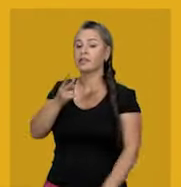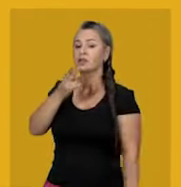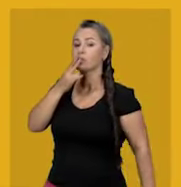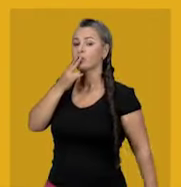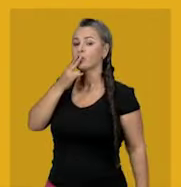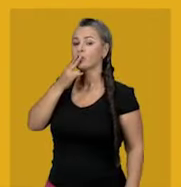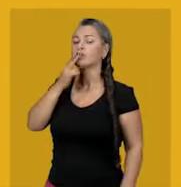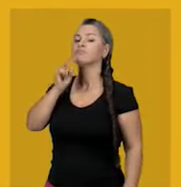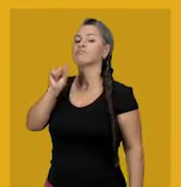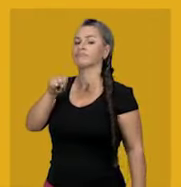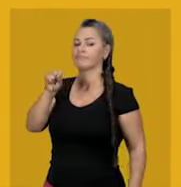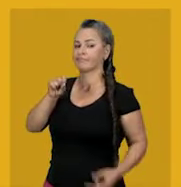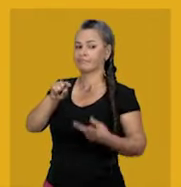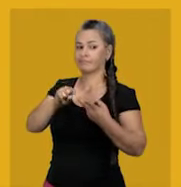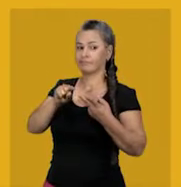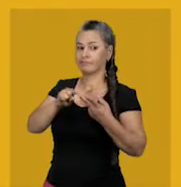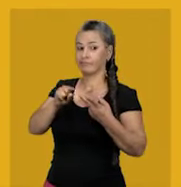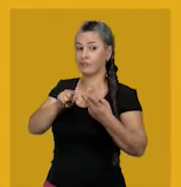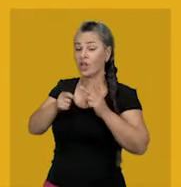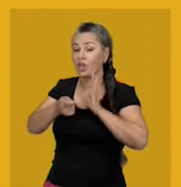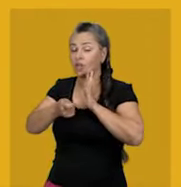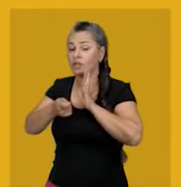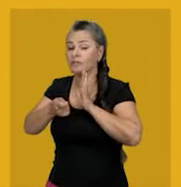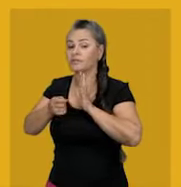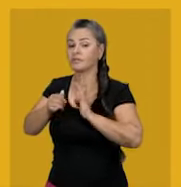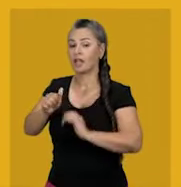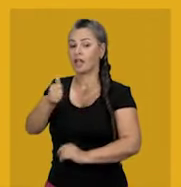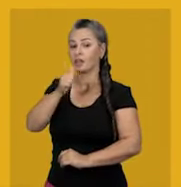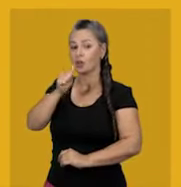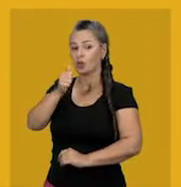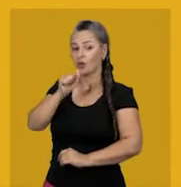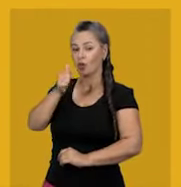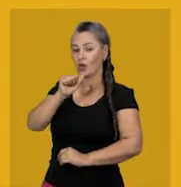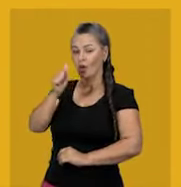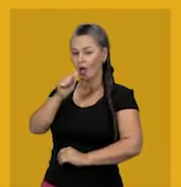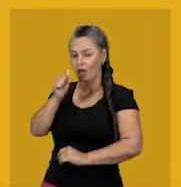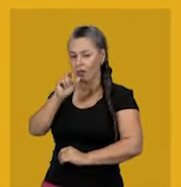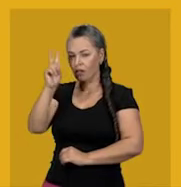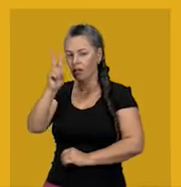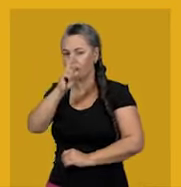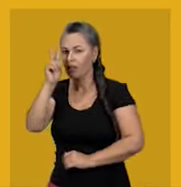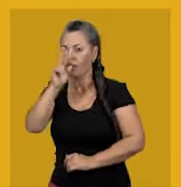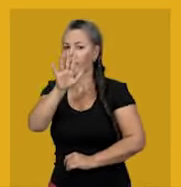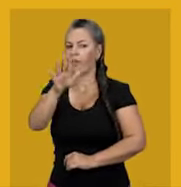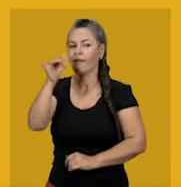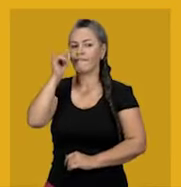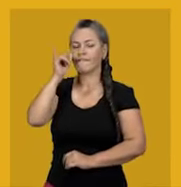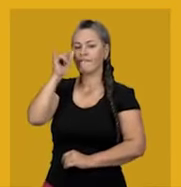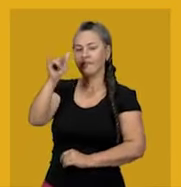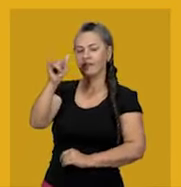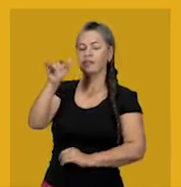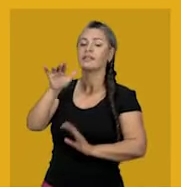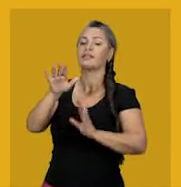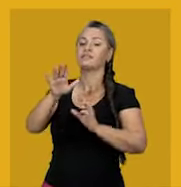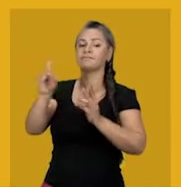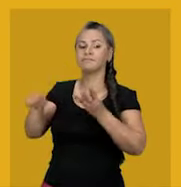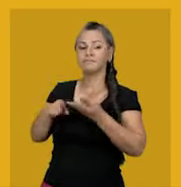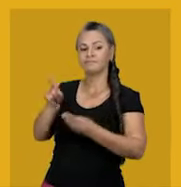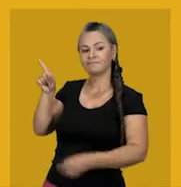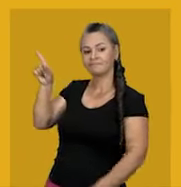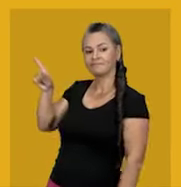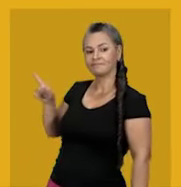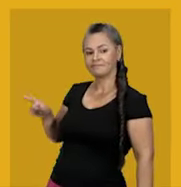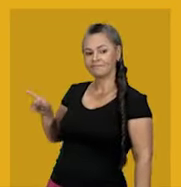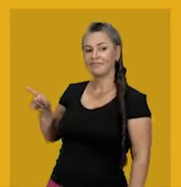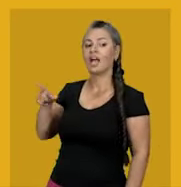droga, não consumir bebida alcoólica e cuidar das nossas emoções. Tenham amigos, vivam momentos